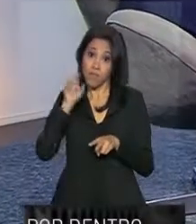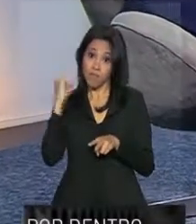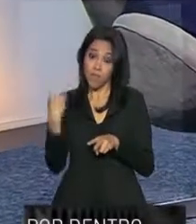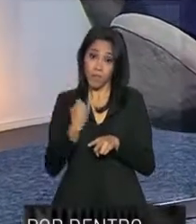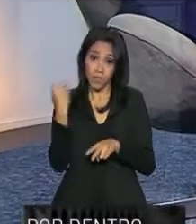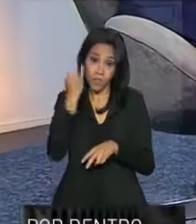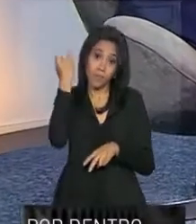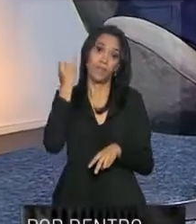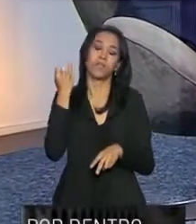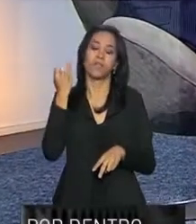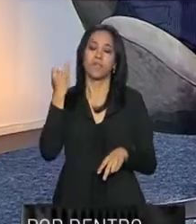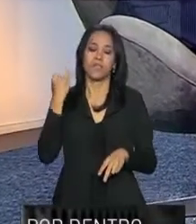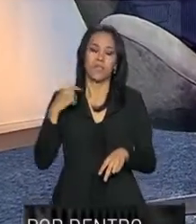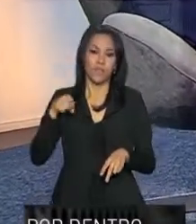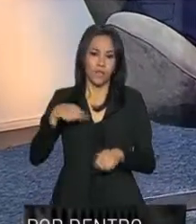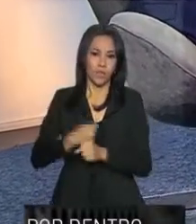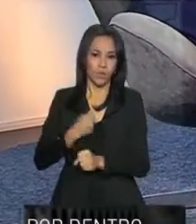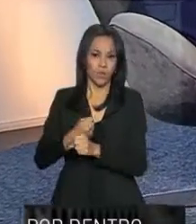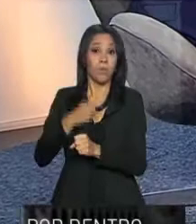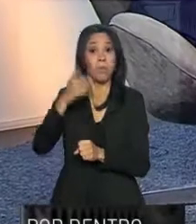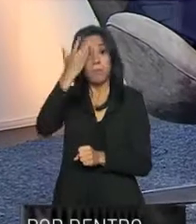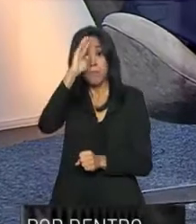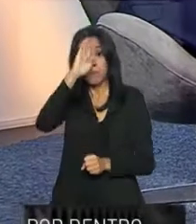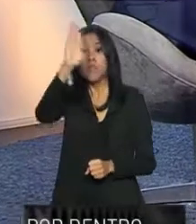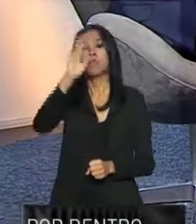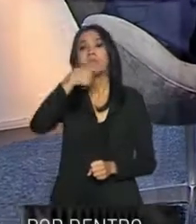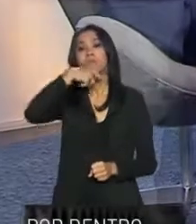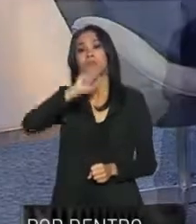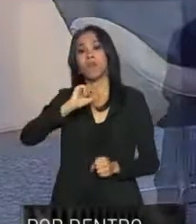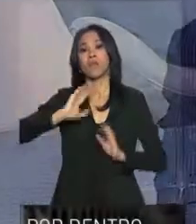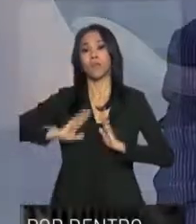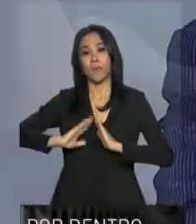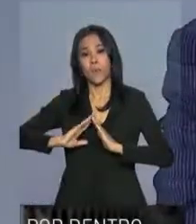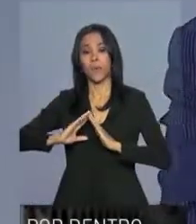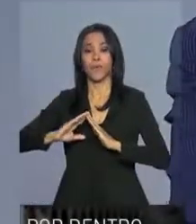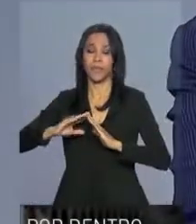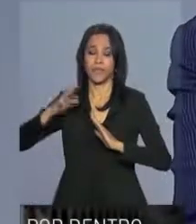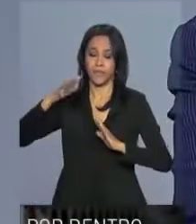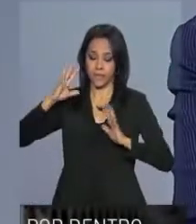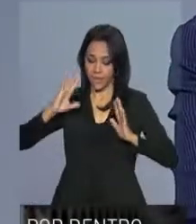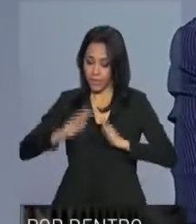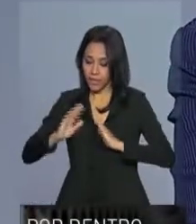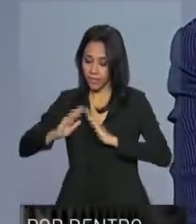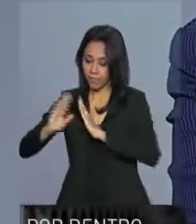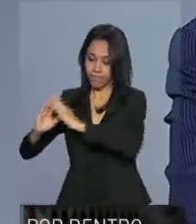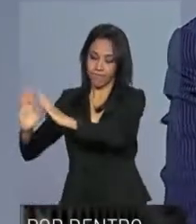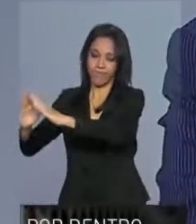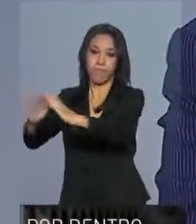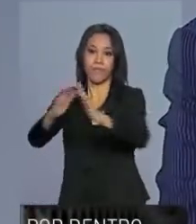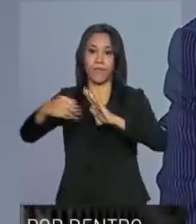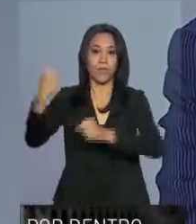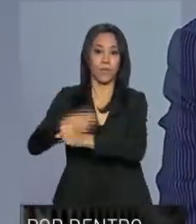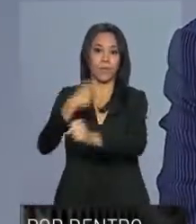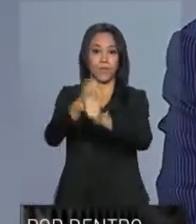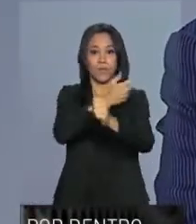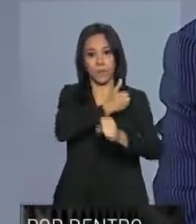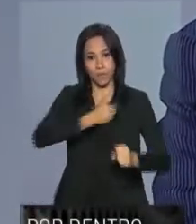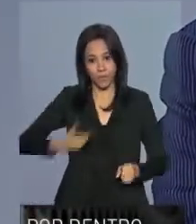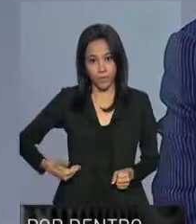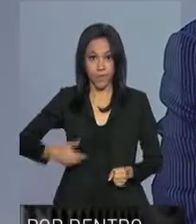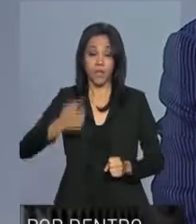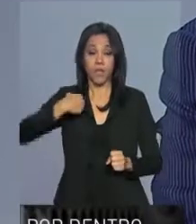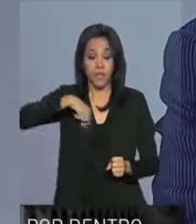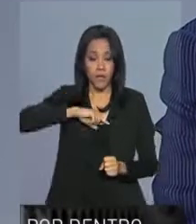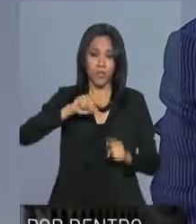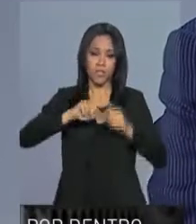atingir essencialmente aquelas pessoas que moram em conjuntos do minha casa minha vida e também estamos desenhando um projeto para que a gente possa